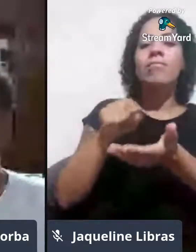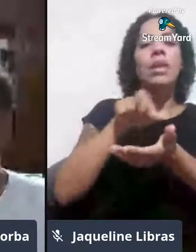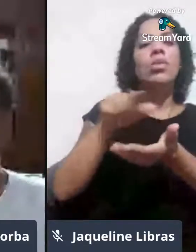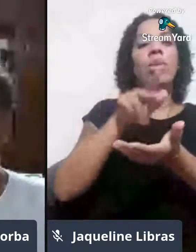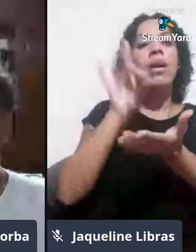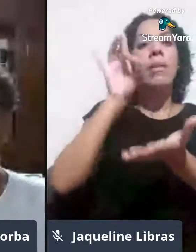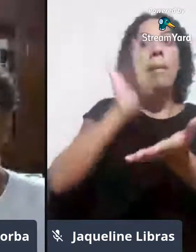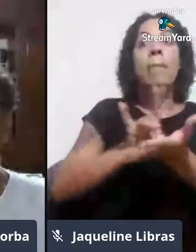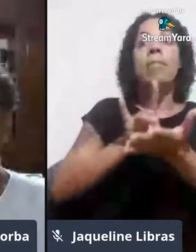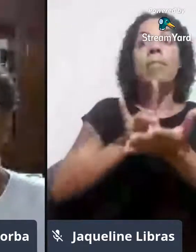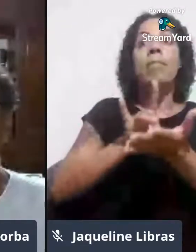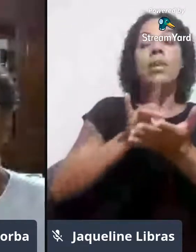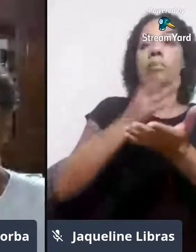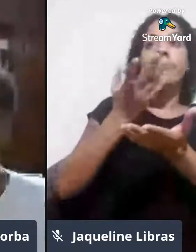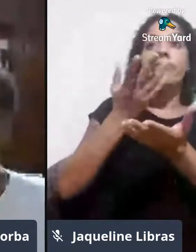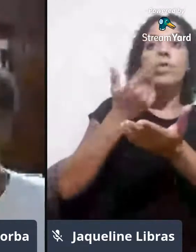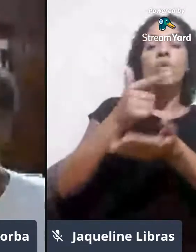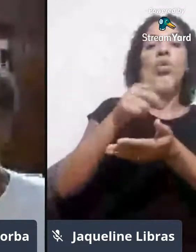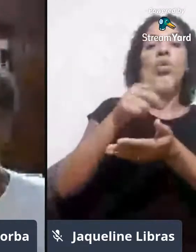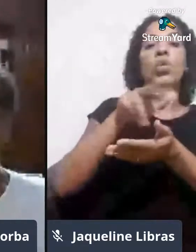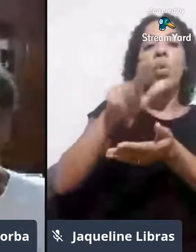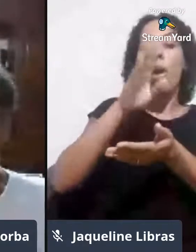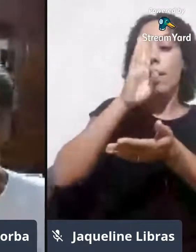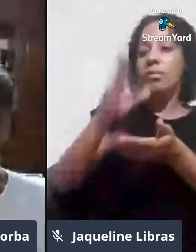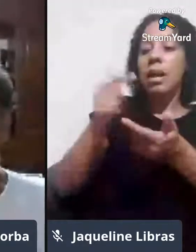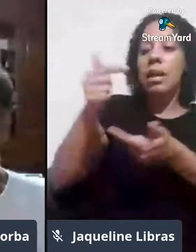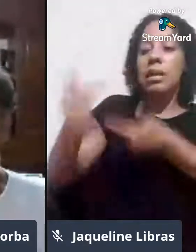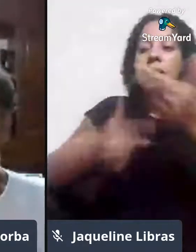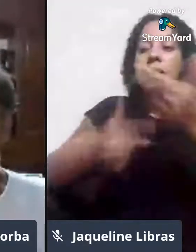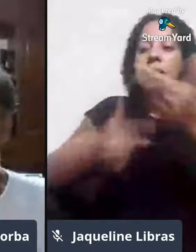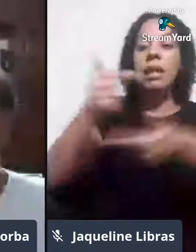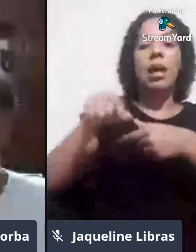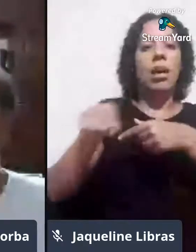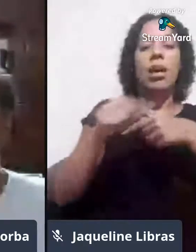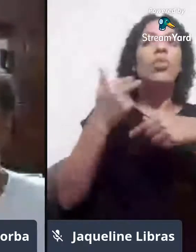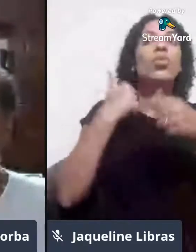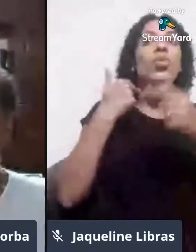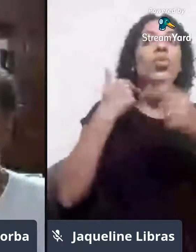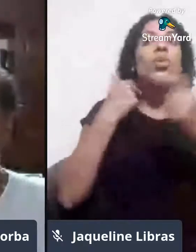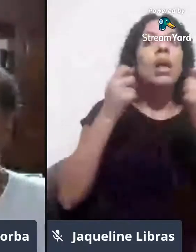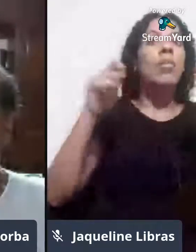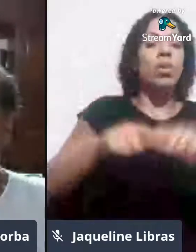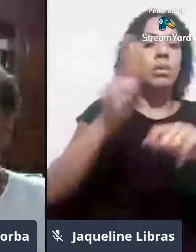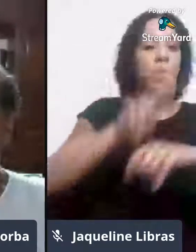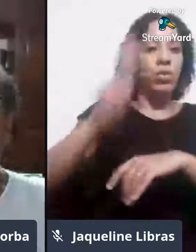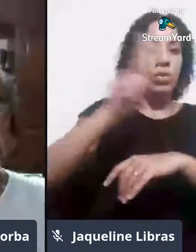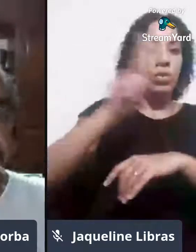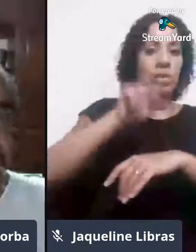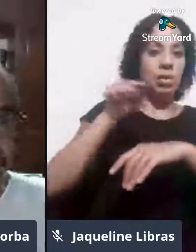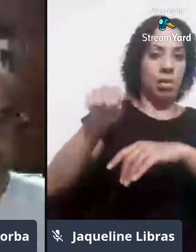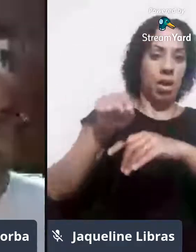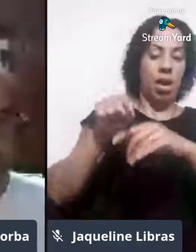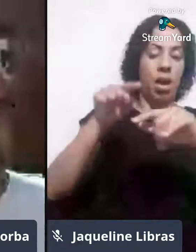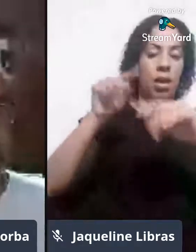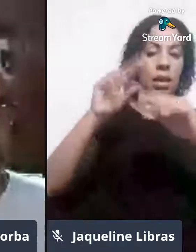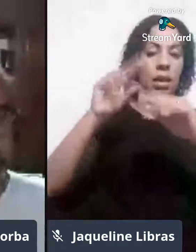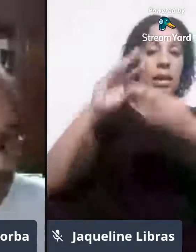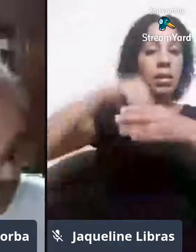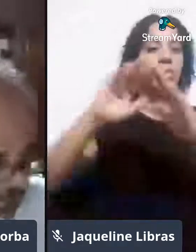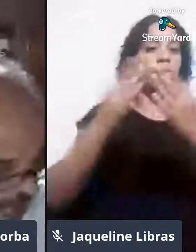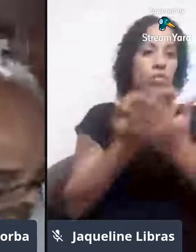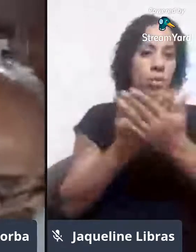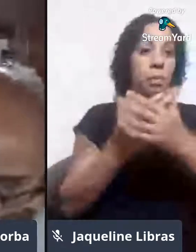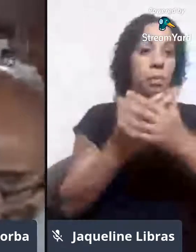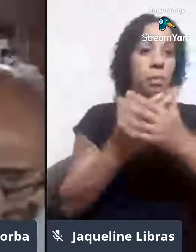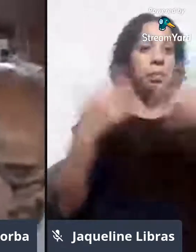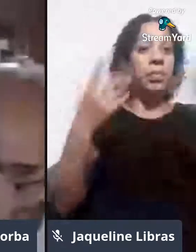tão diretamente trabalhada, né? Tão possível de ser trabalhada quando ele chega na escola, né? E a ideia